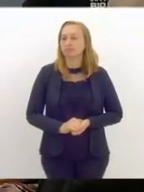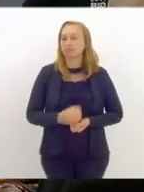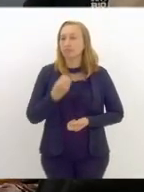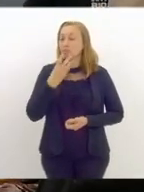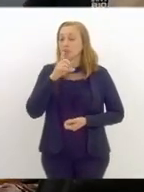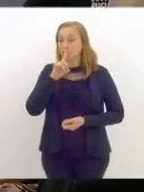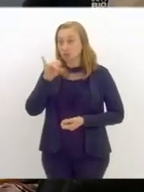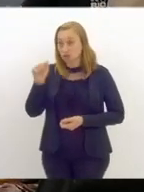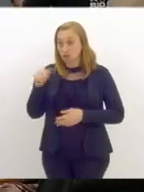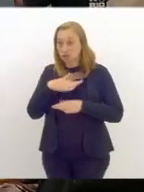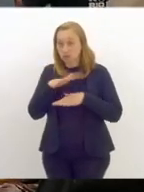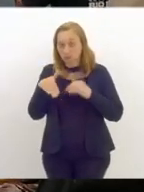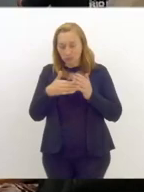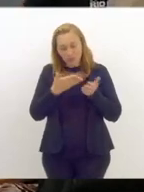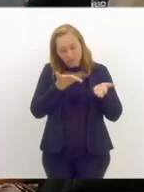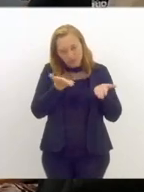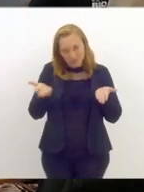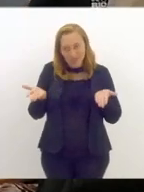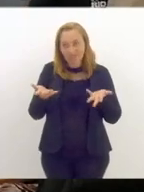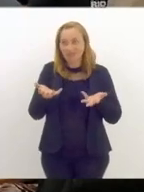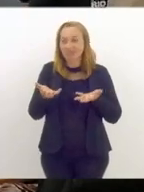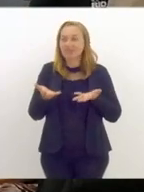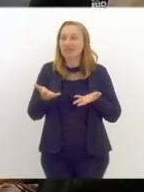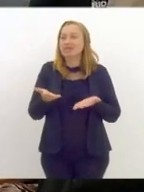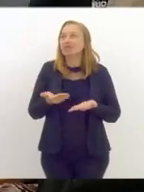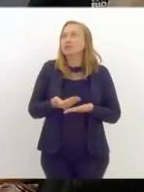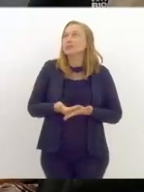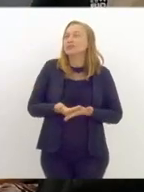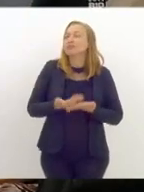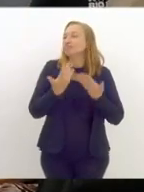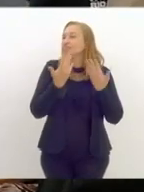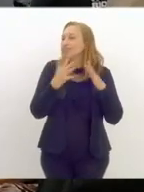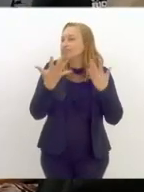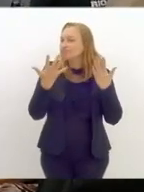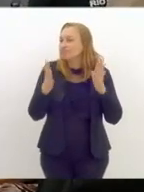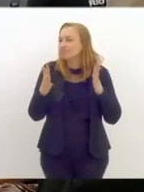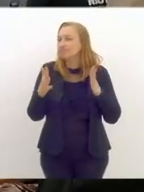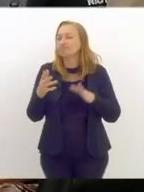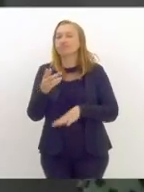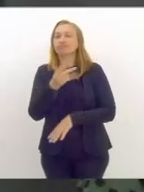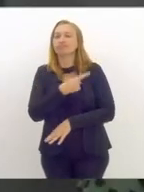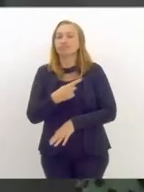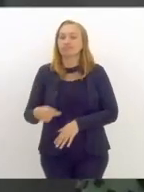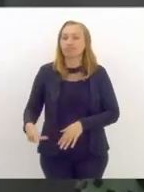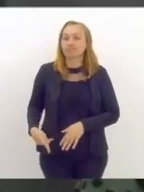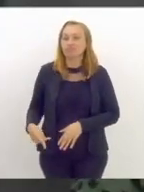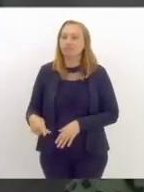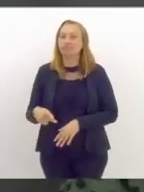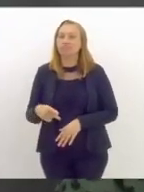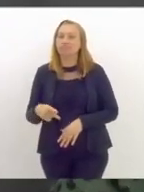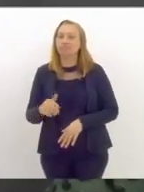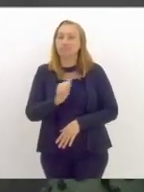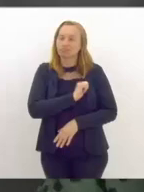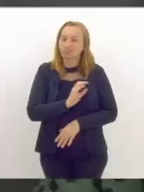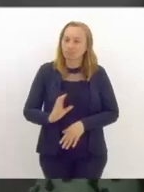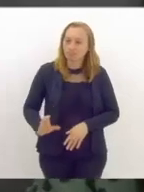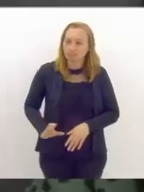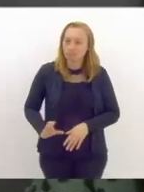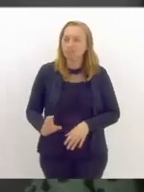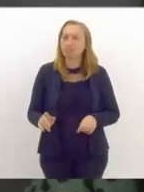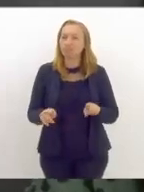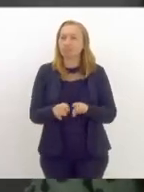Bom dia a todas e todos. Eu quero inicialmente saudar aqui o presidente dessa sessão e o nosso